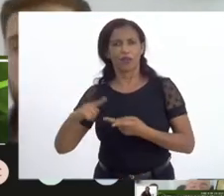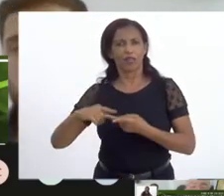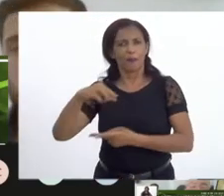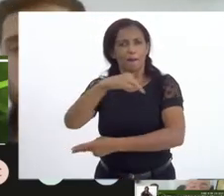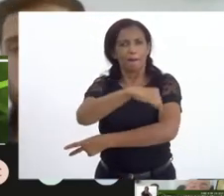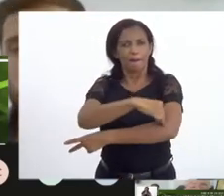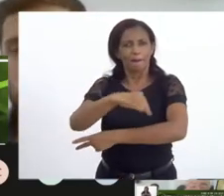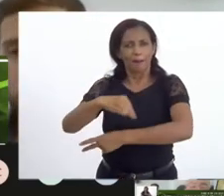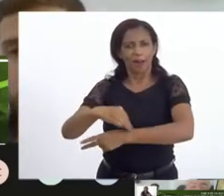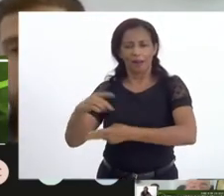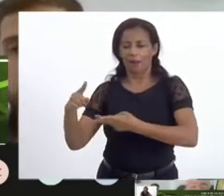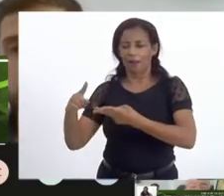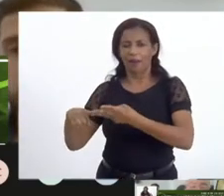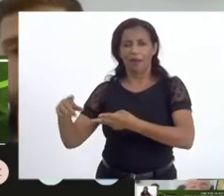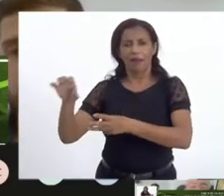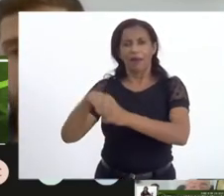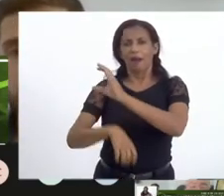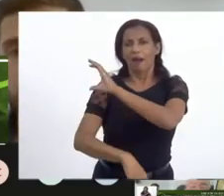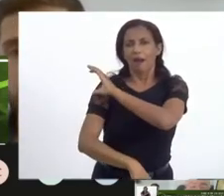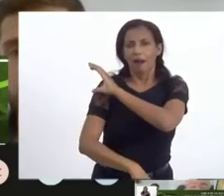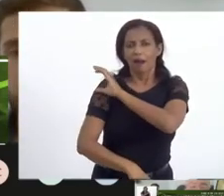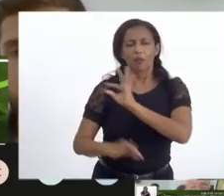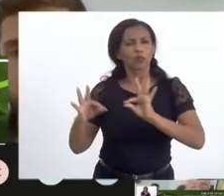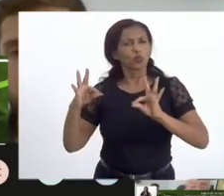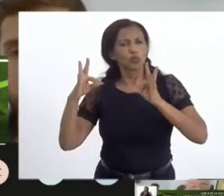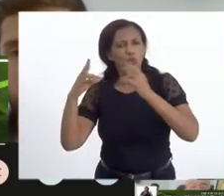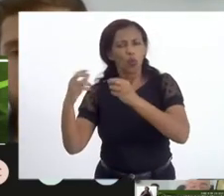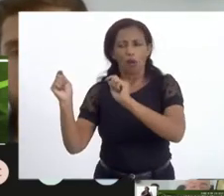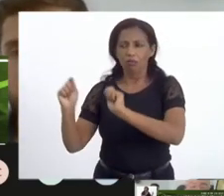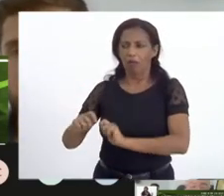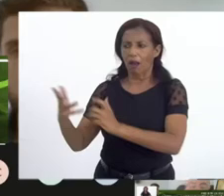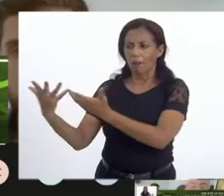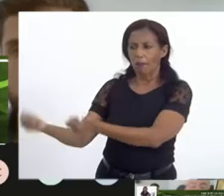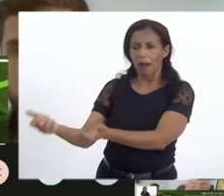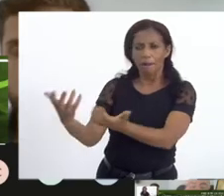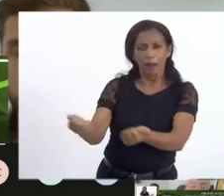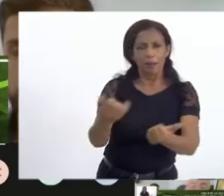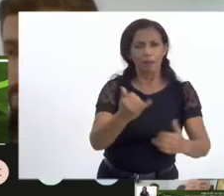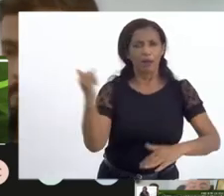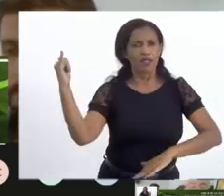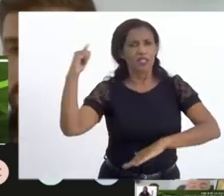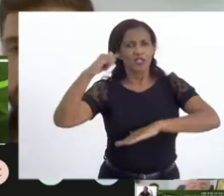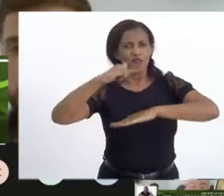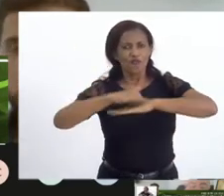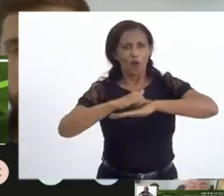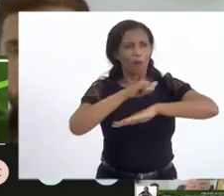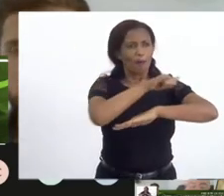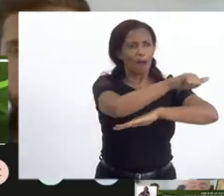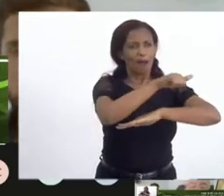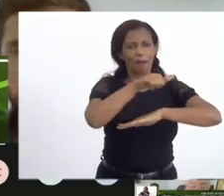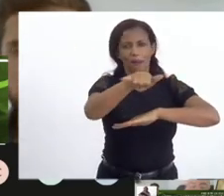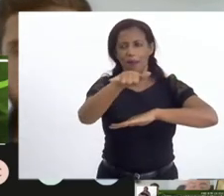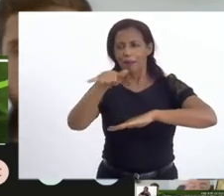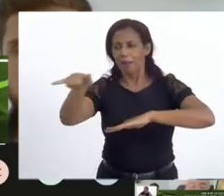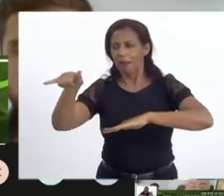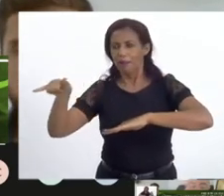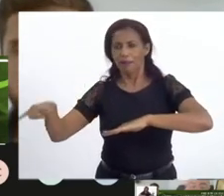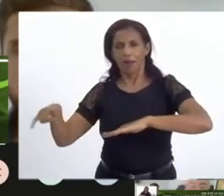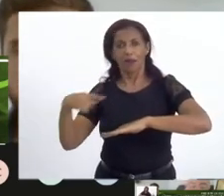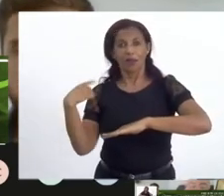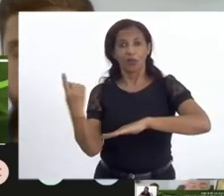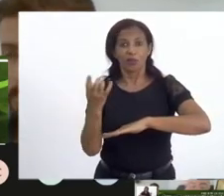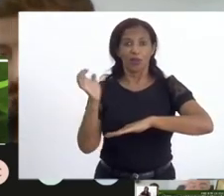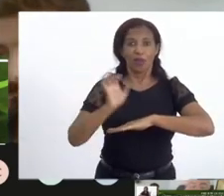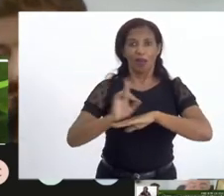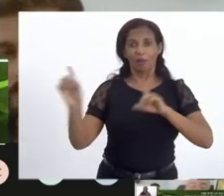Macaé, no aeroporto de Campos, todos que puderem receber esses voos entre Brasília e o nosso estado. Para fazer